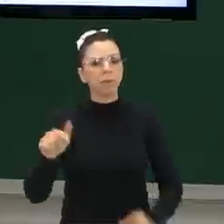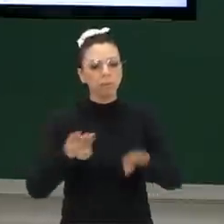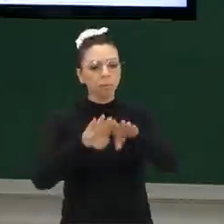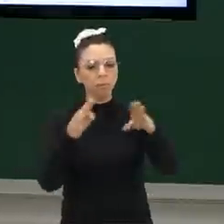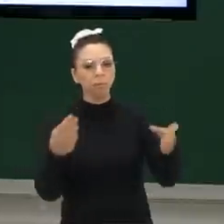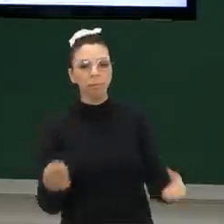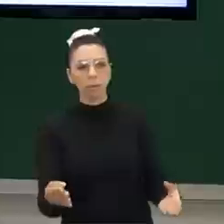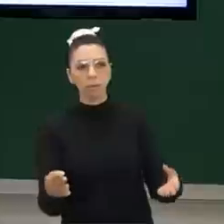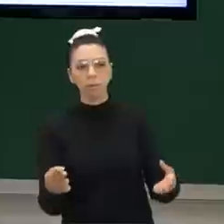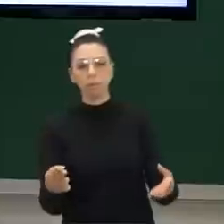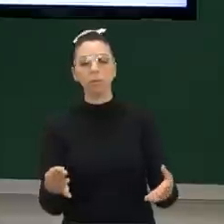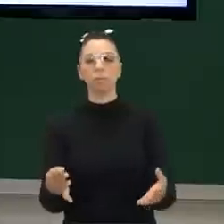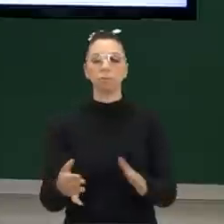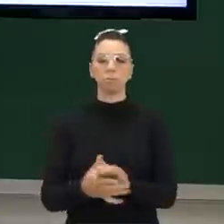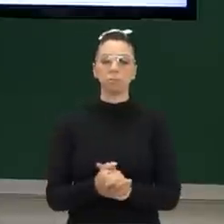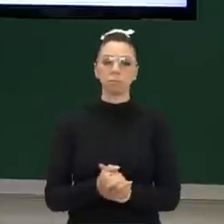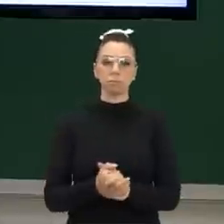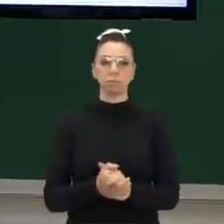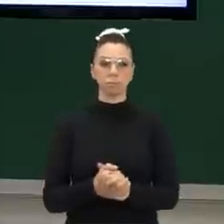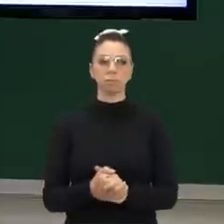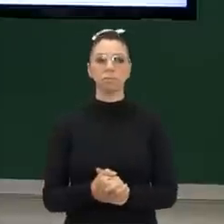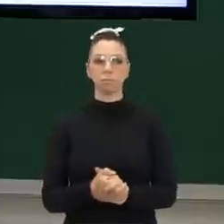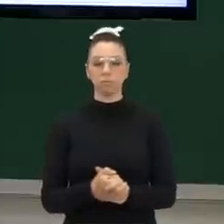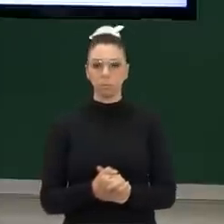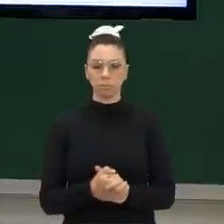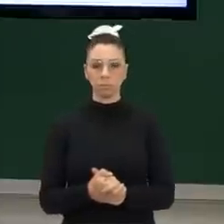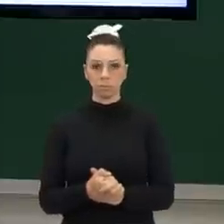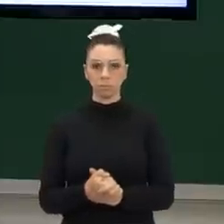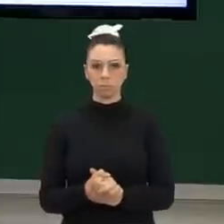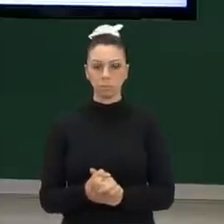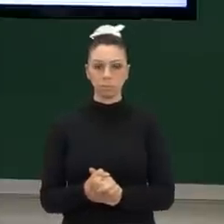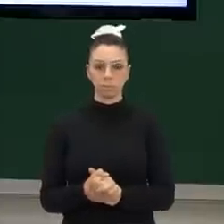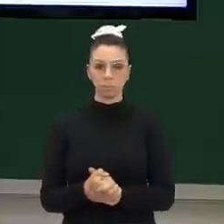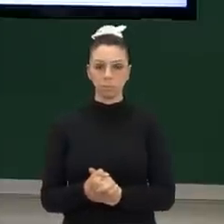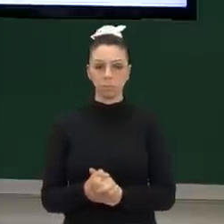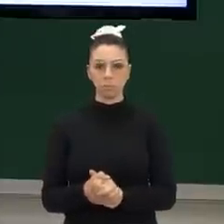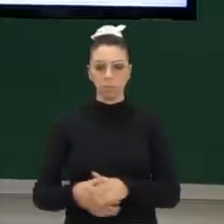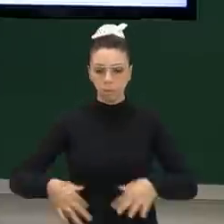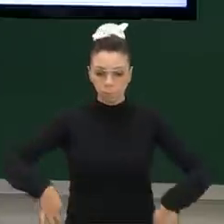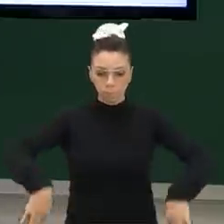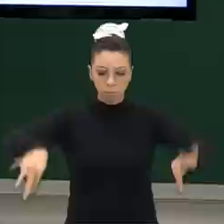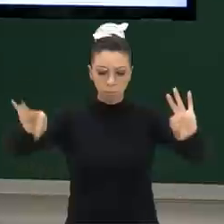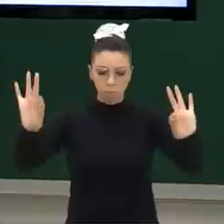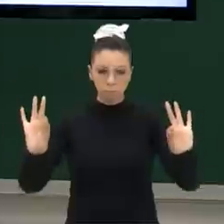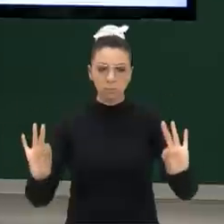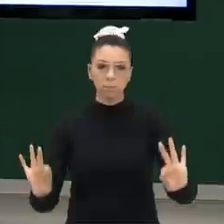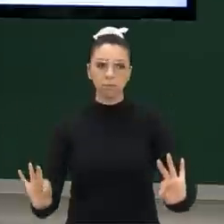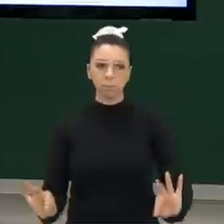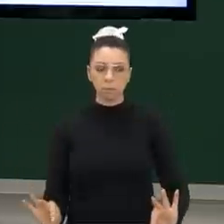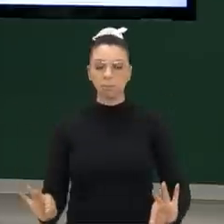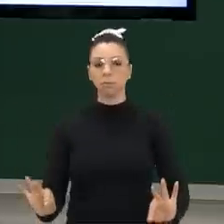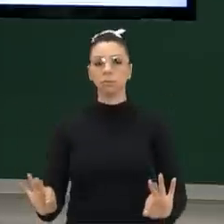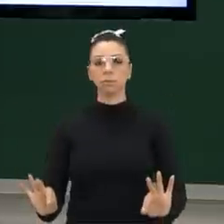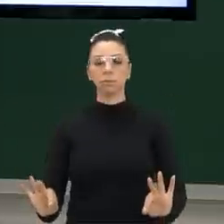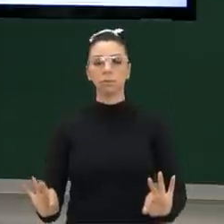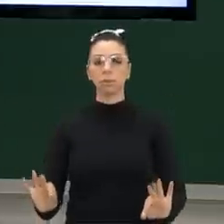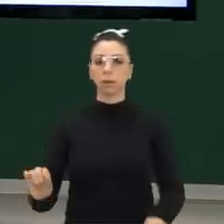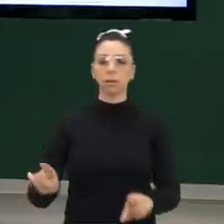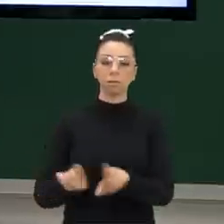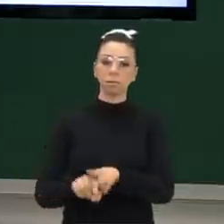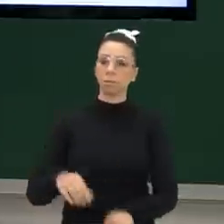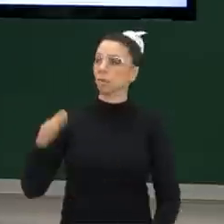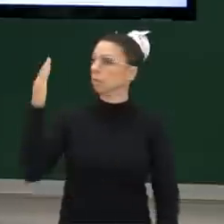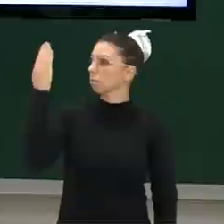imagem. E a outra opção, carpet, o tapete, and a mirror, o